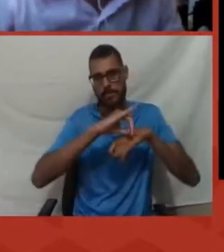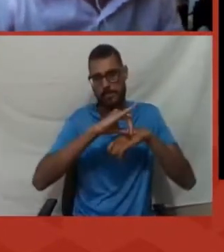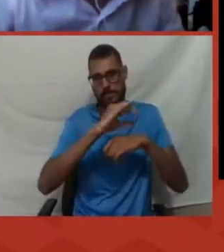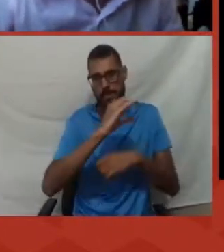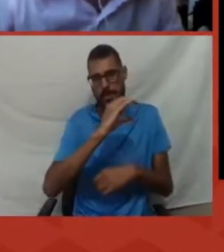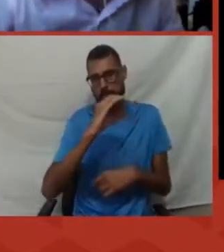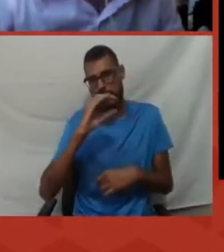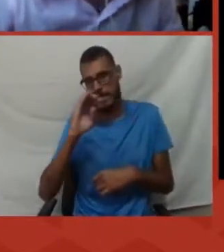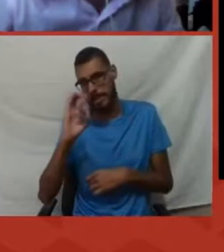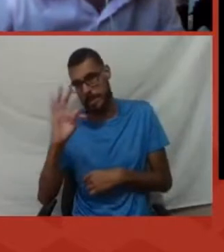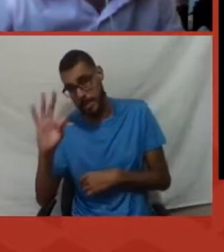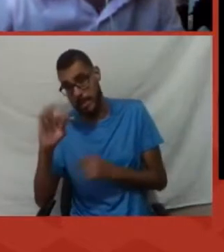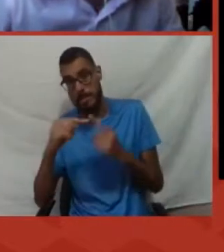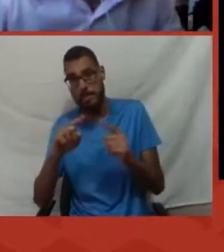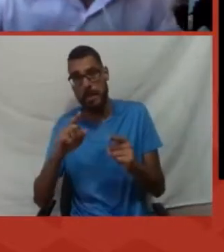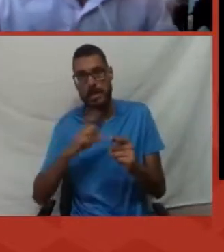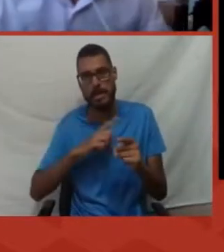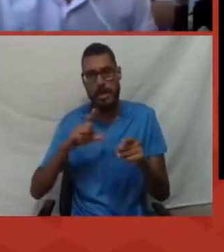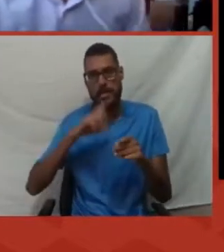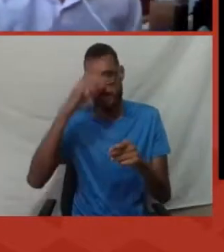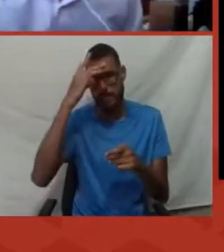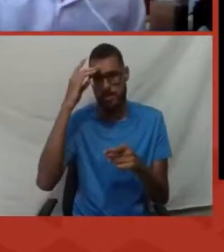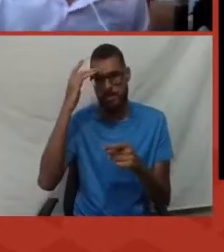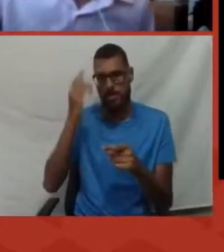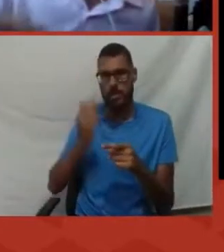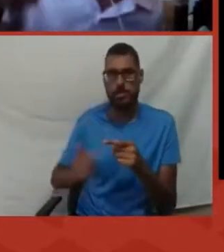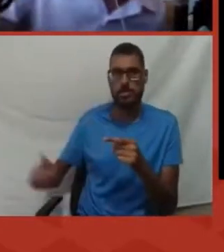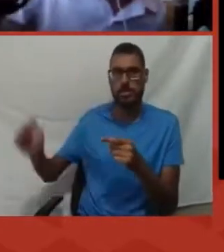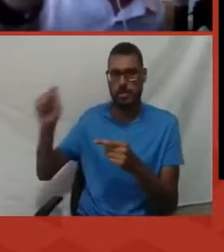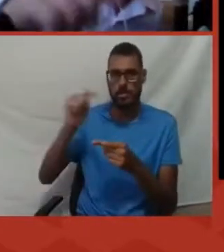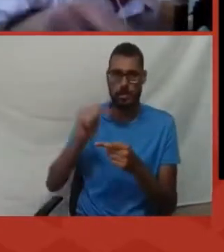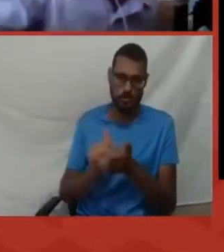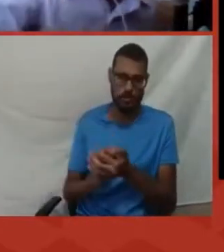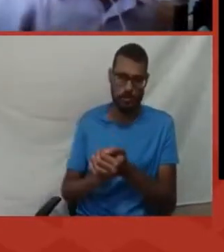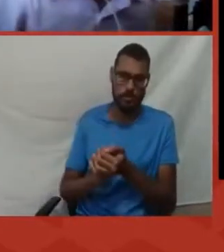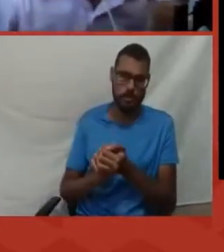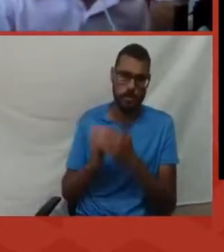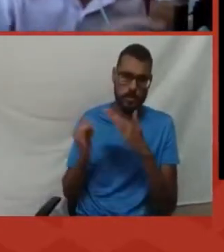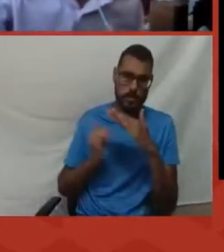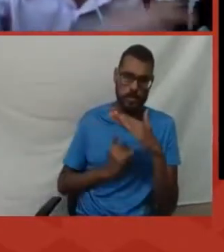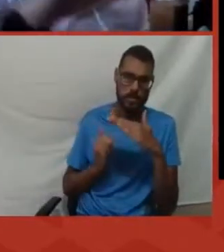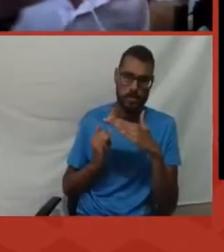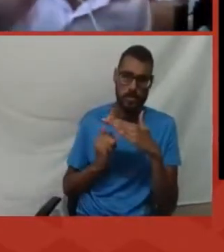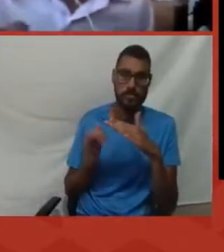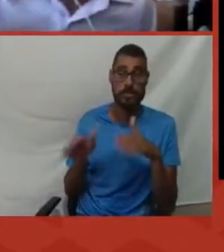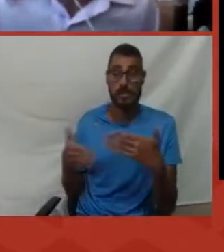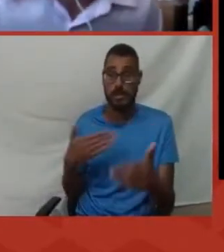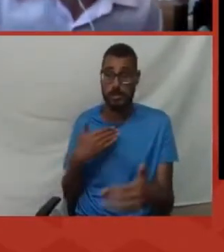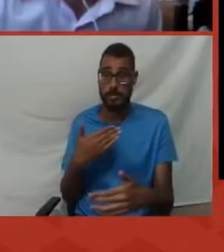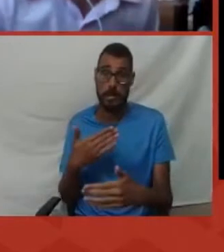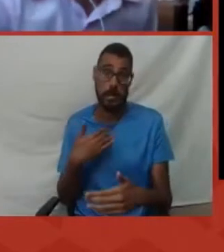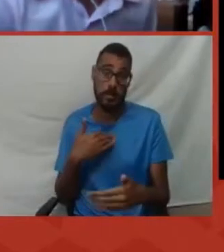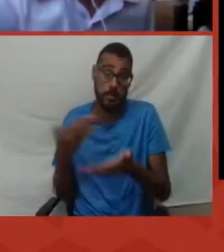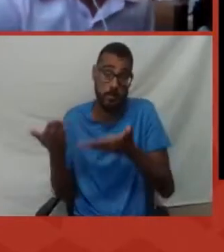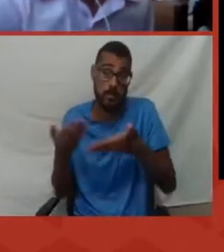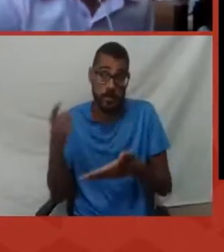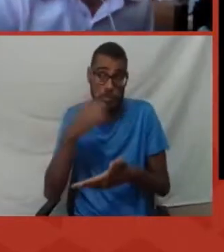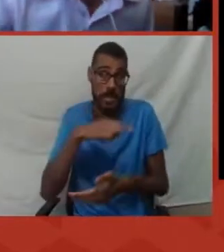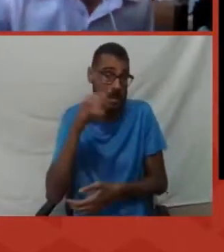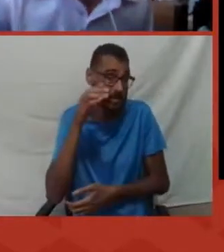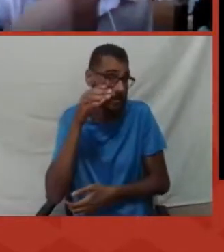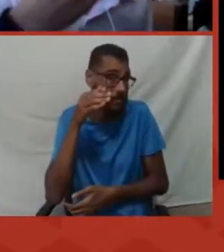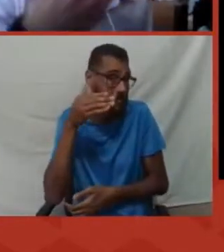Então, certamente será muito interessante. Então, convido vocês para dar uma espiadinha daqui a pouco lá na sala